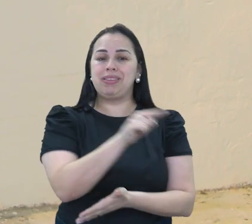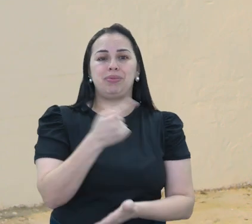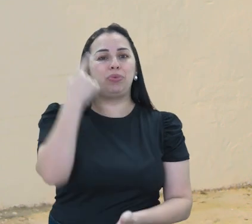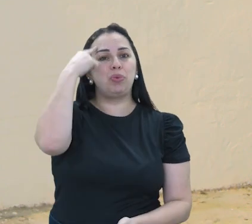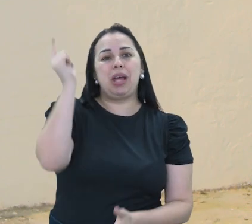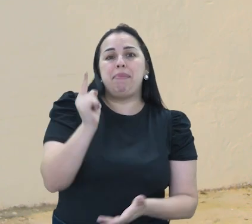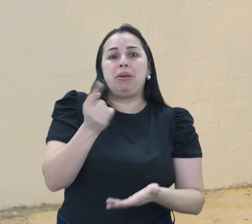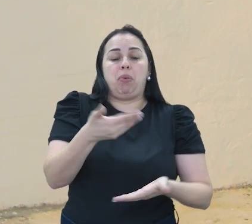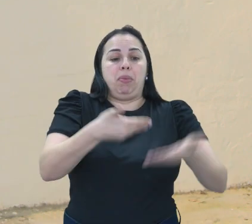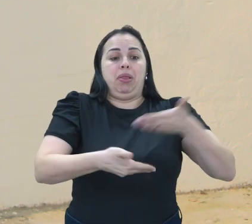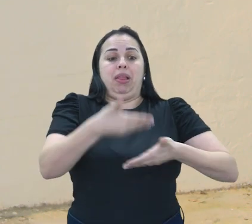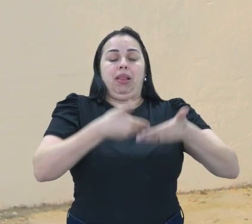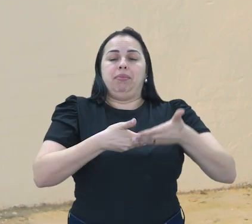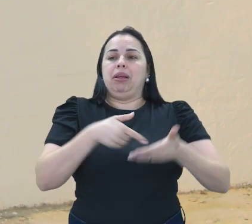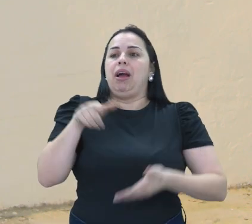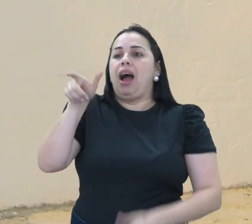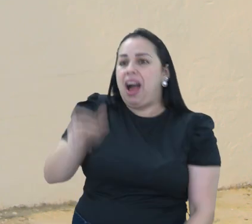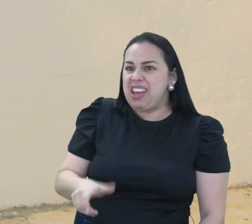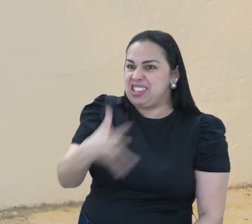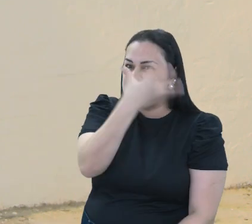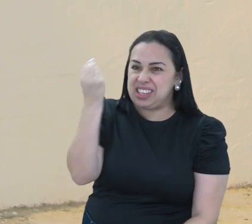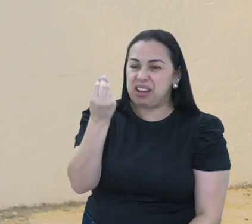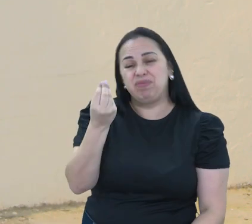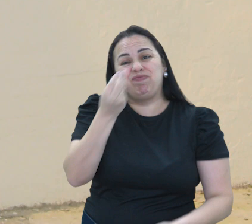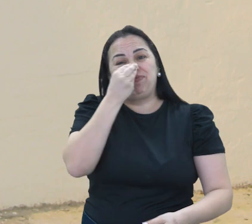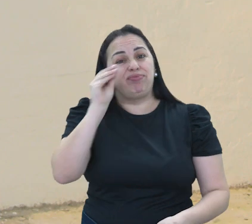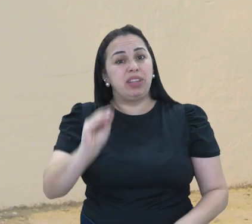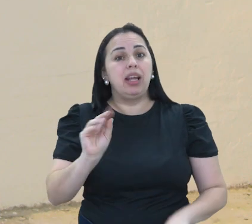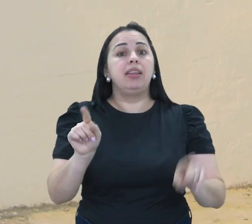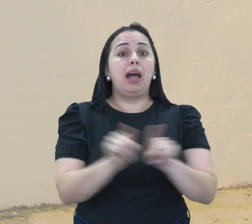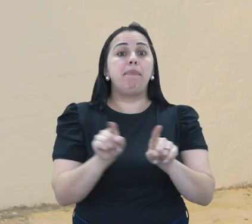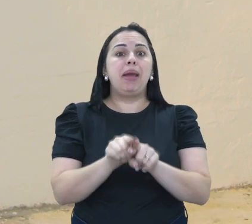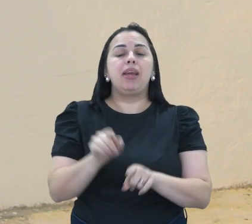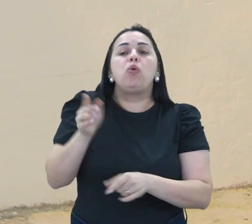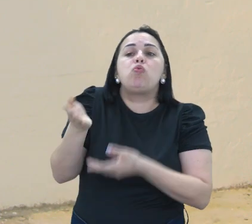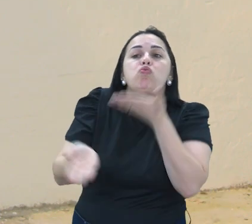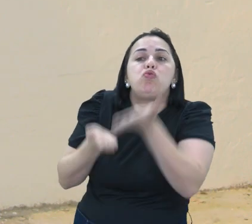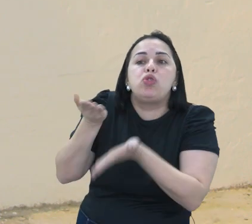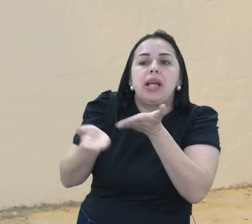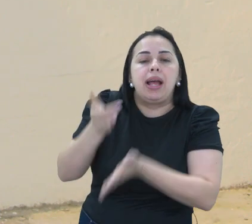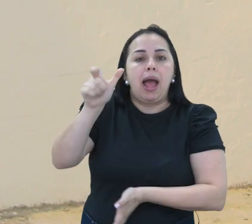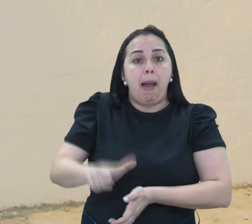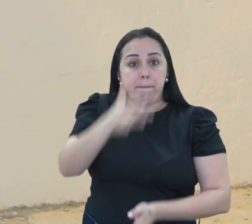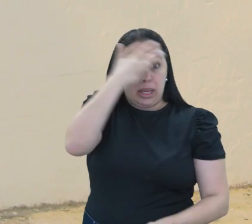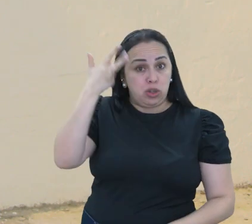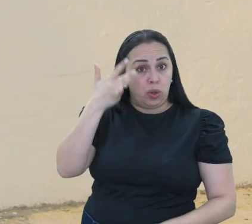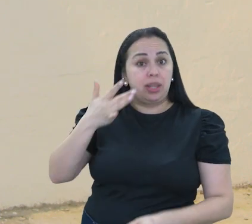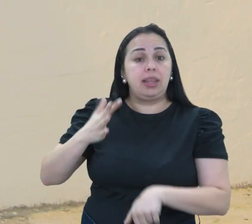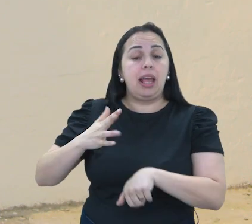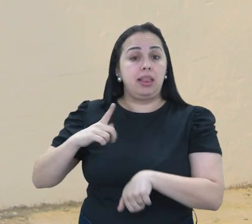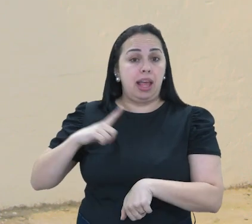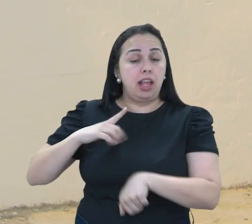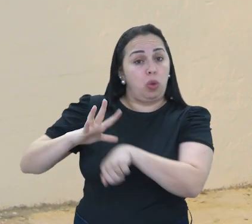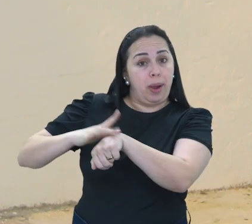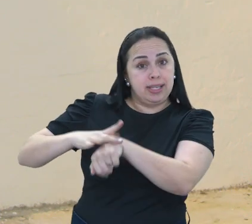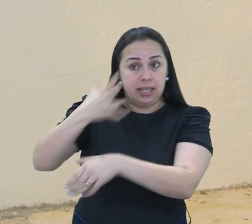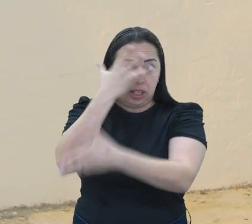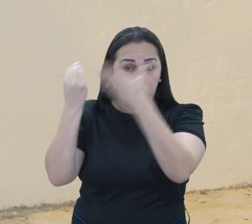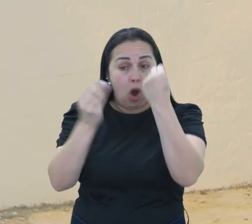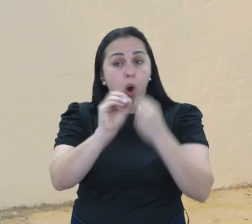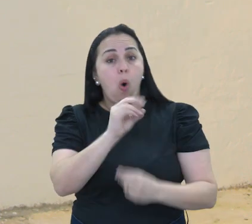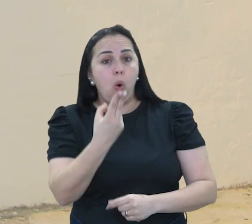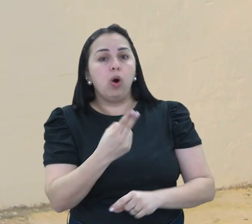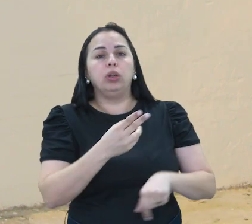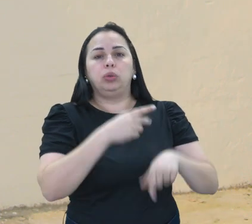nem todos sabem lidar muito bem com o esquecimento de um familiar. E também no lado dos cuidados. Pessoas que têm Alzheimer ou algum